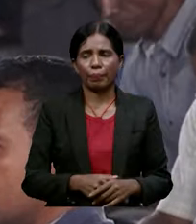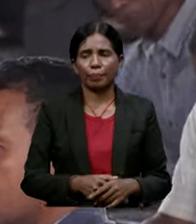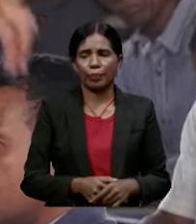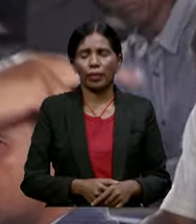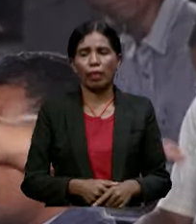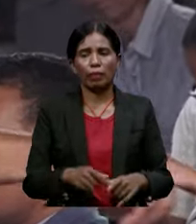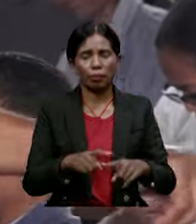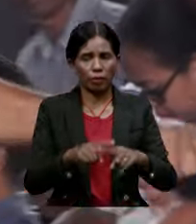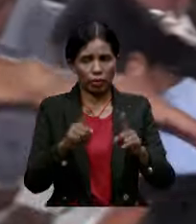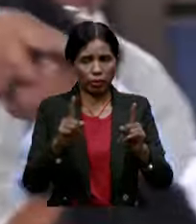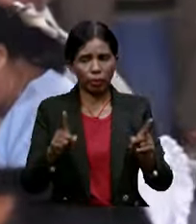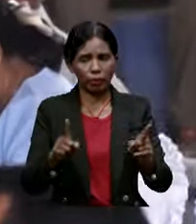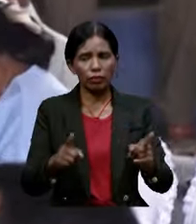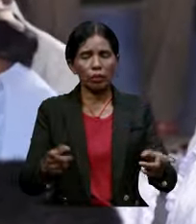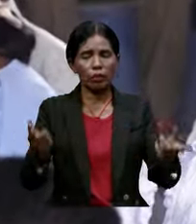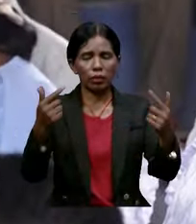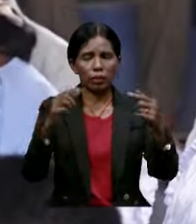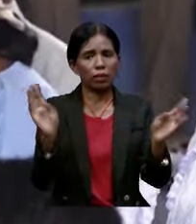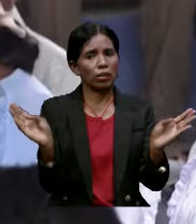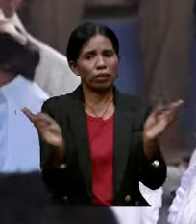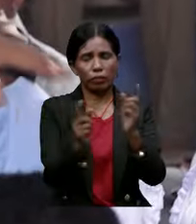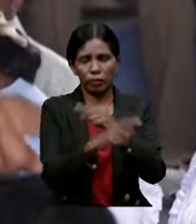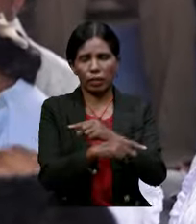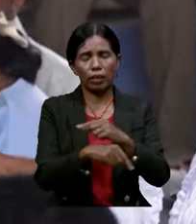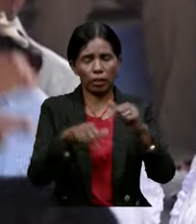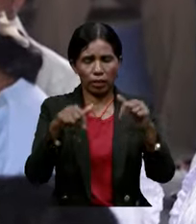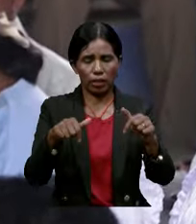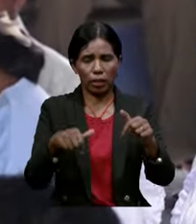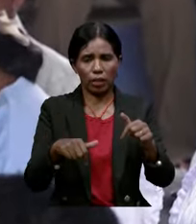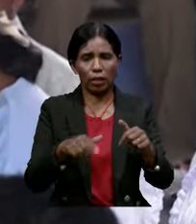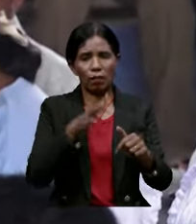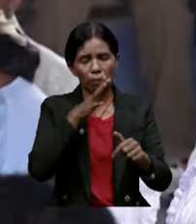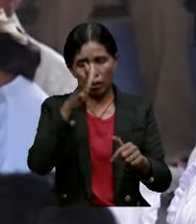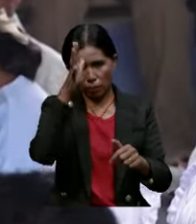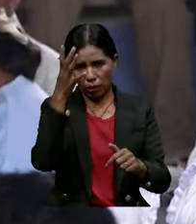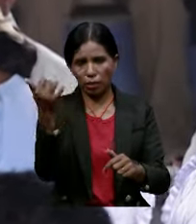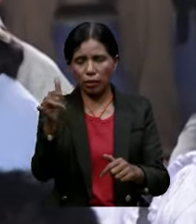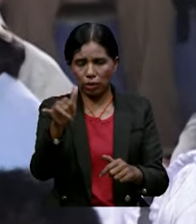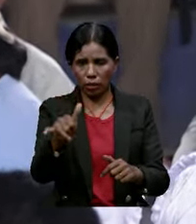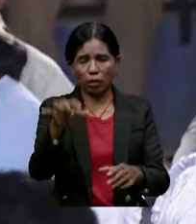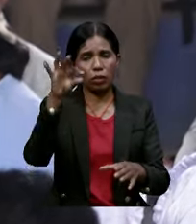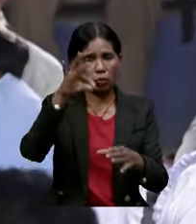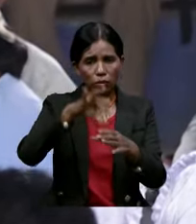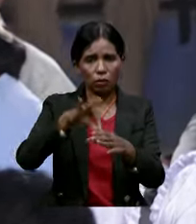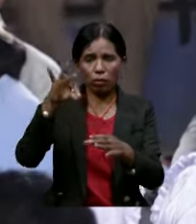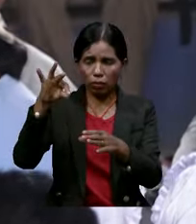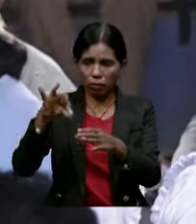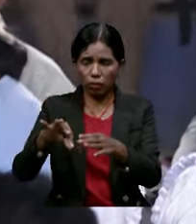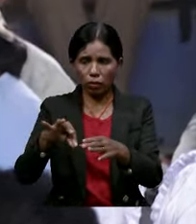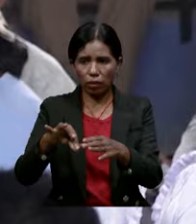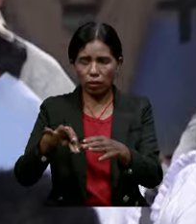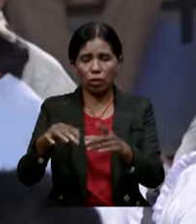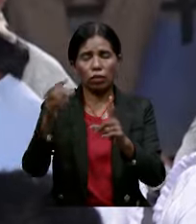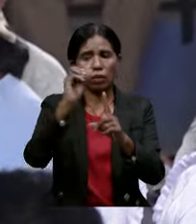Mas se filha e de ne, a pá mas e de ne, cuida, cuide